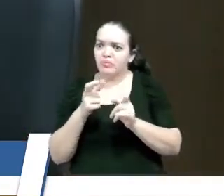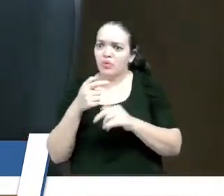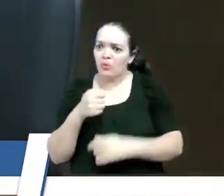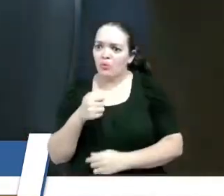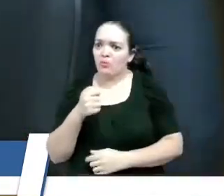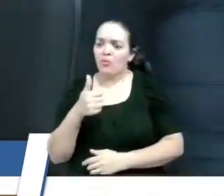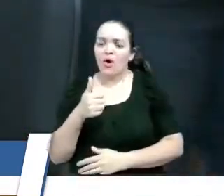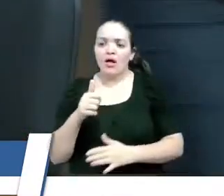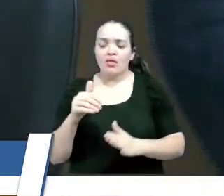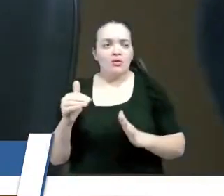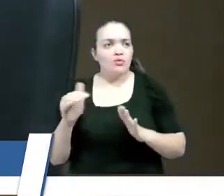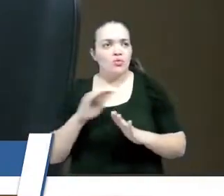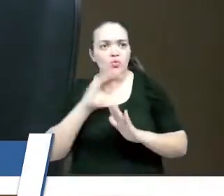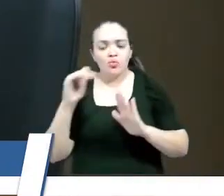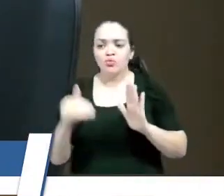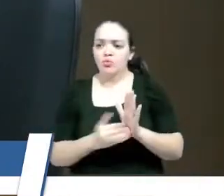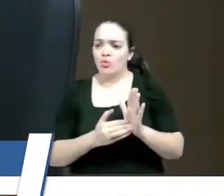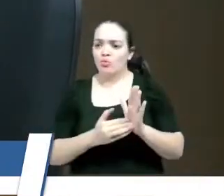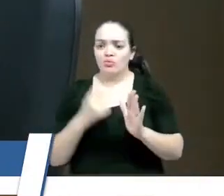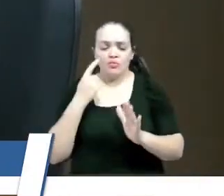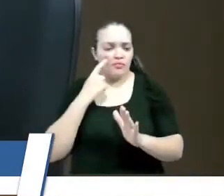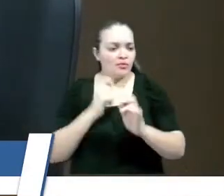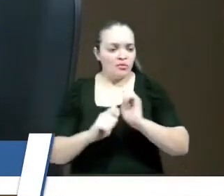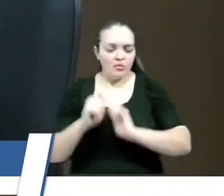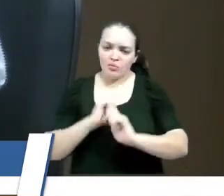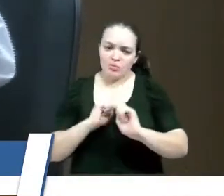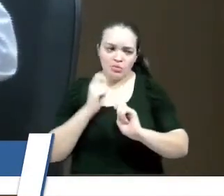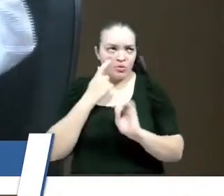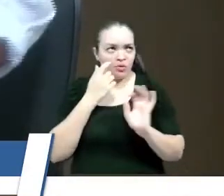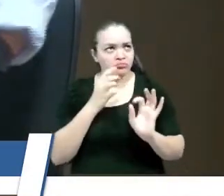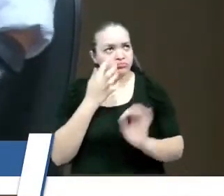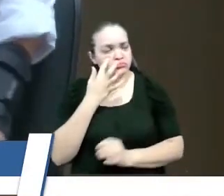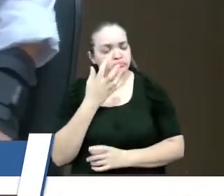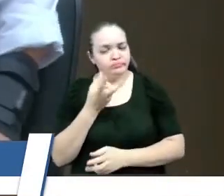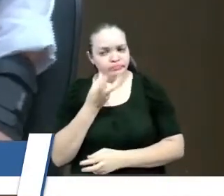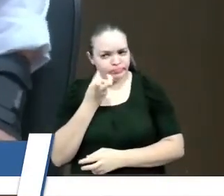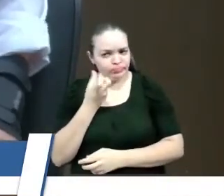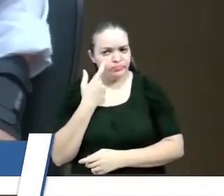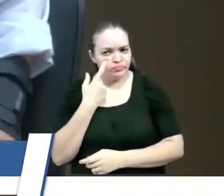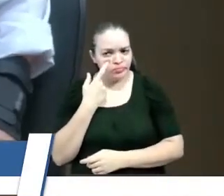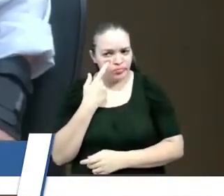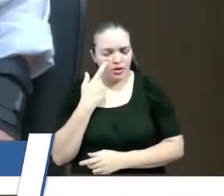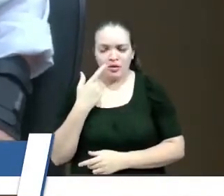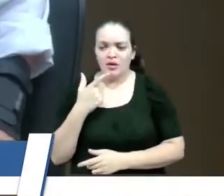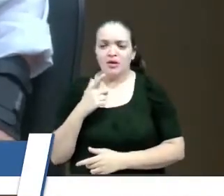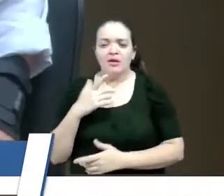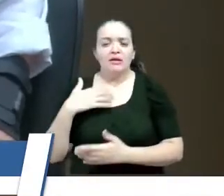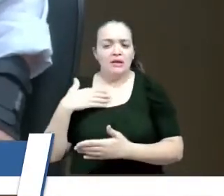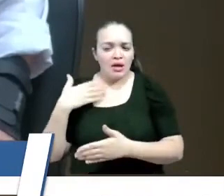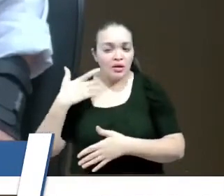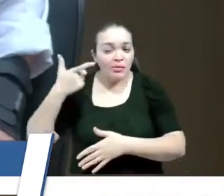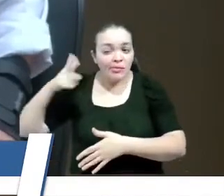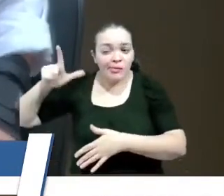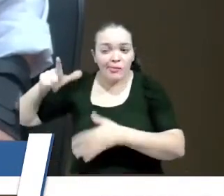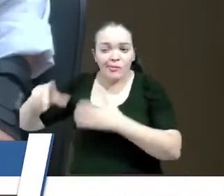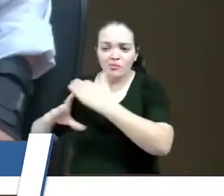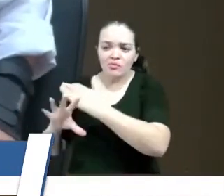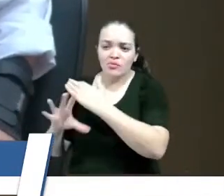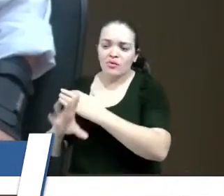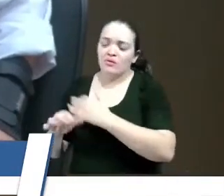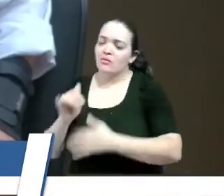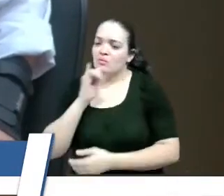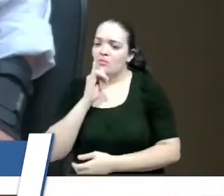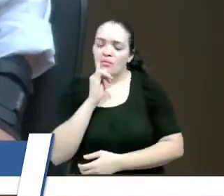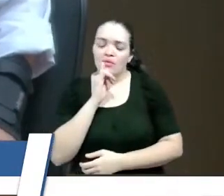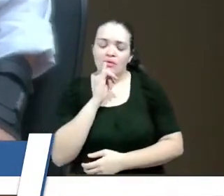orçamento. Agora eu estou acompanhando também a evolução orçamentária de algumas cidades, como eu já citei de outras vezes